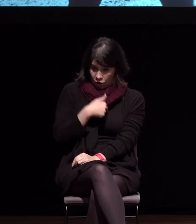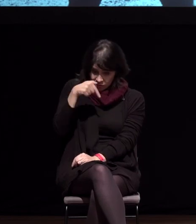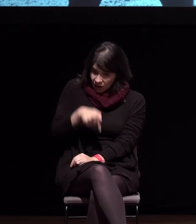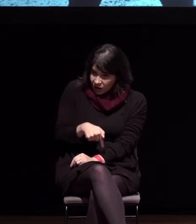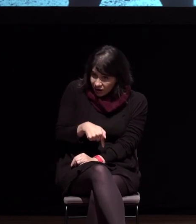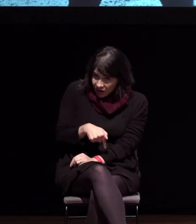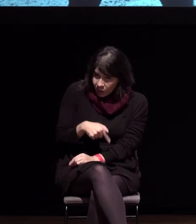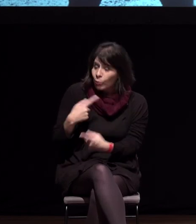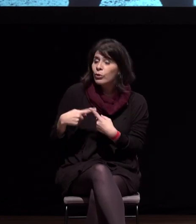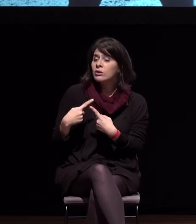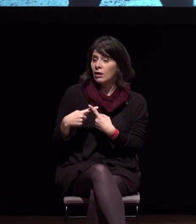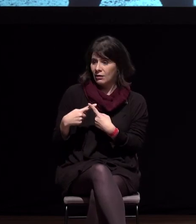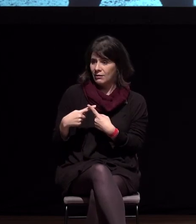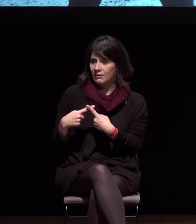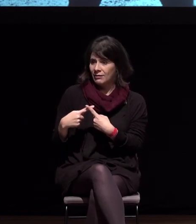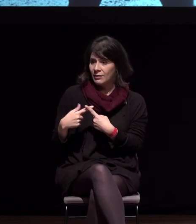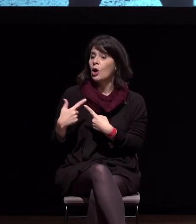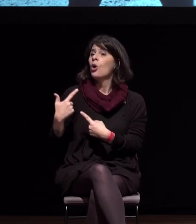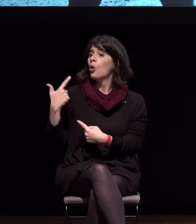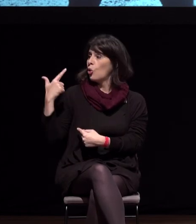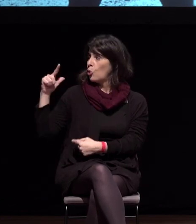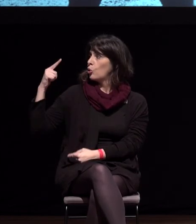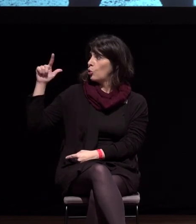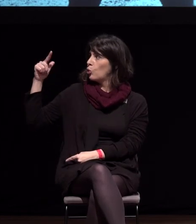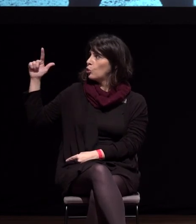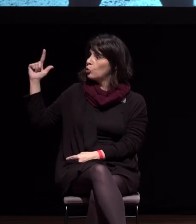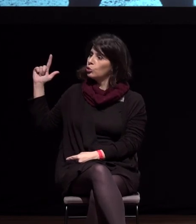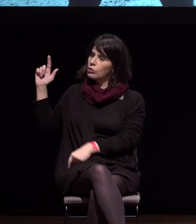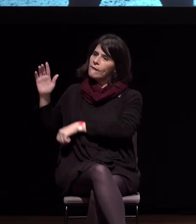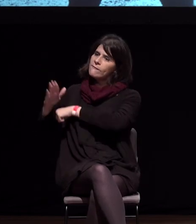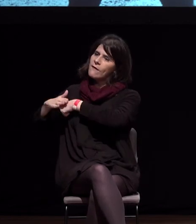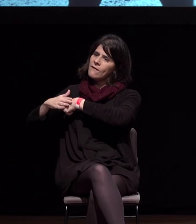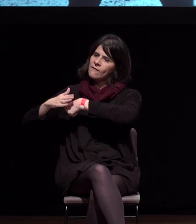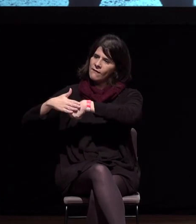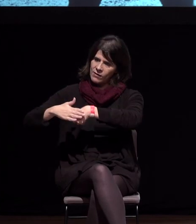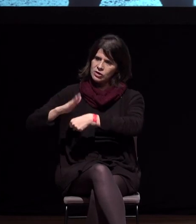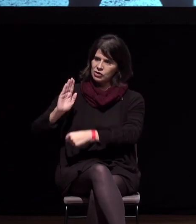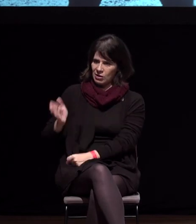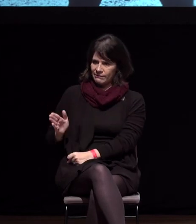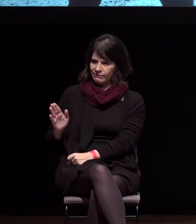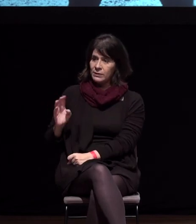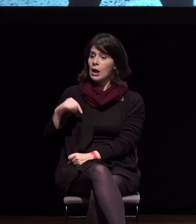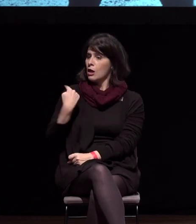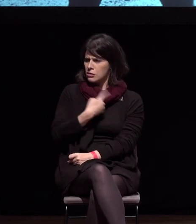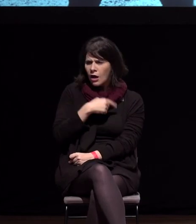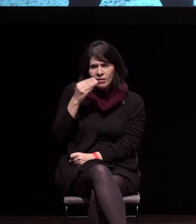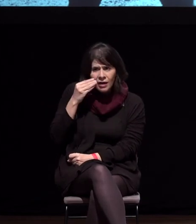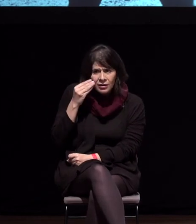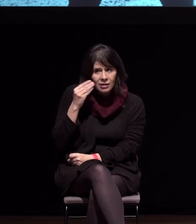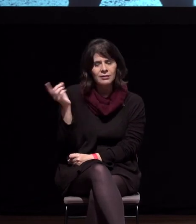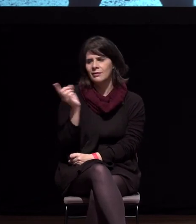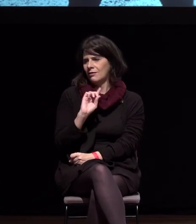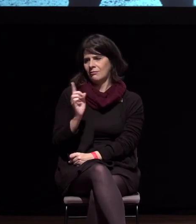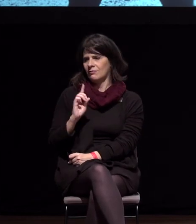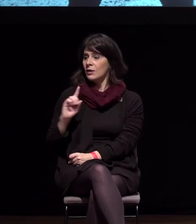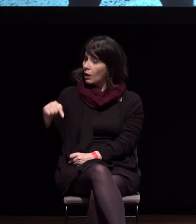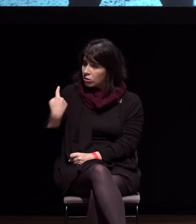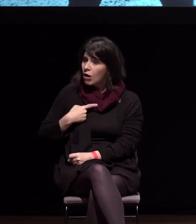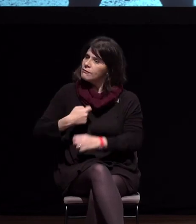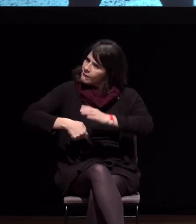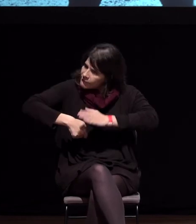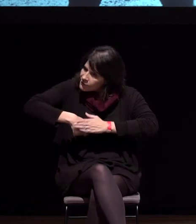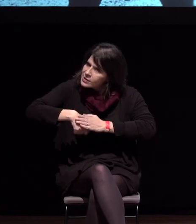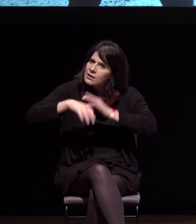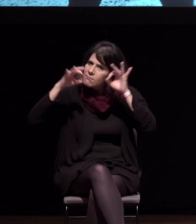de nós, muitos já fizeram. E a gente definitivamente não está tentando, a gente está fazendo. É só olhar para o